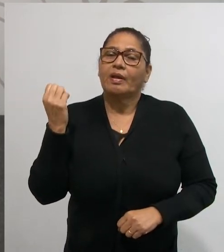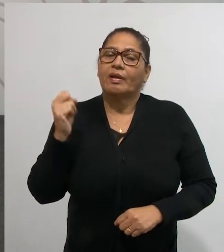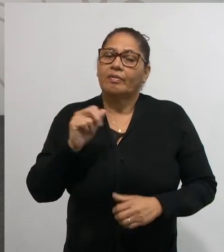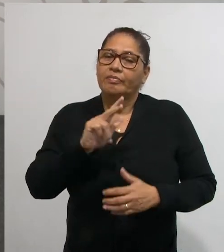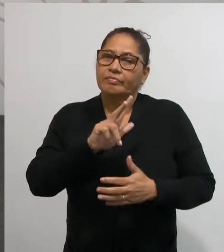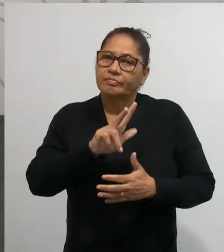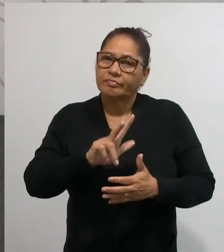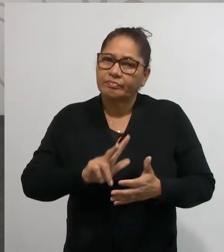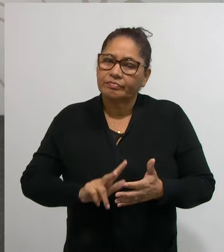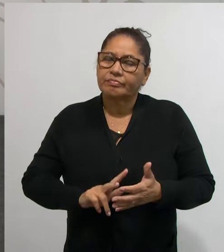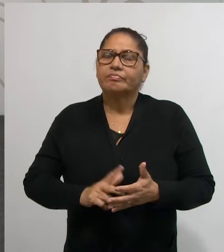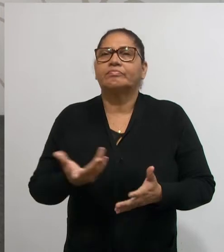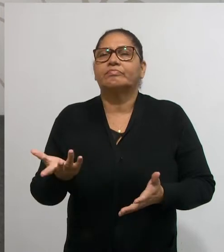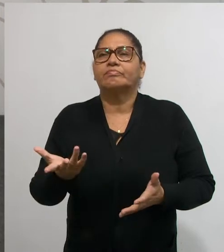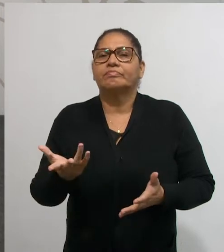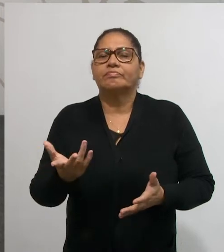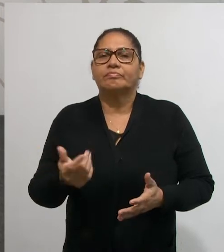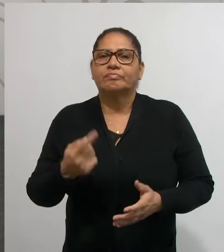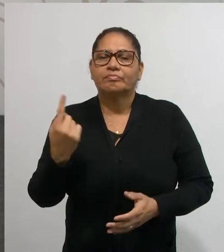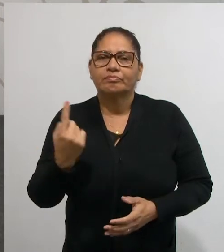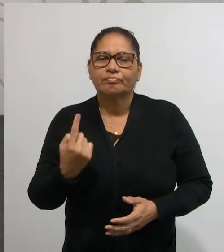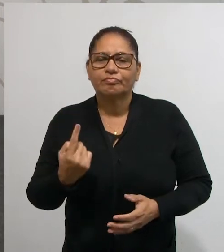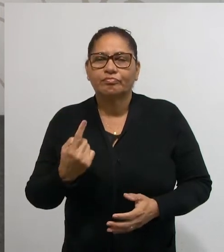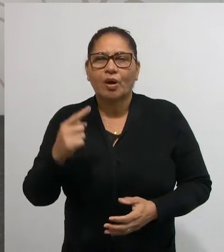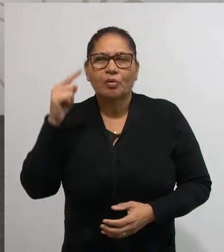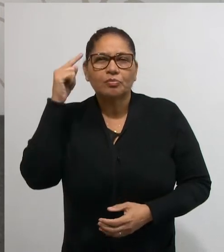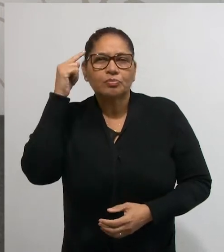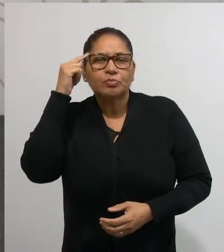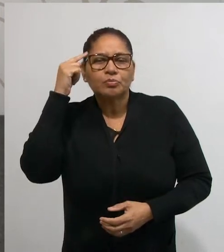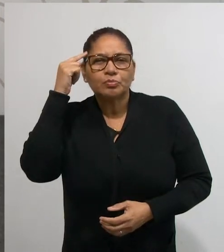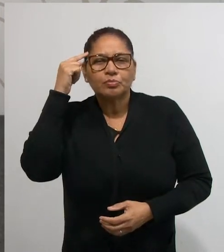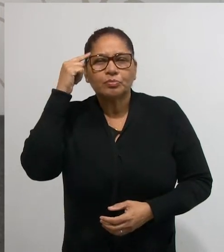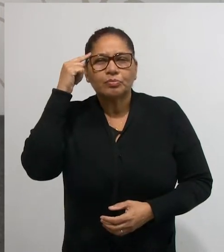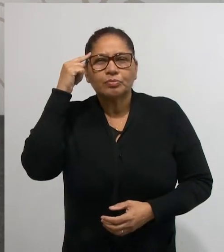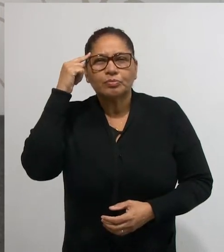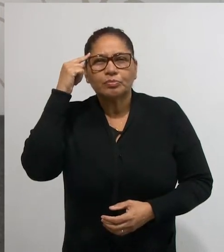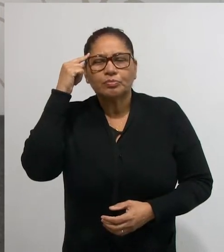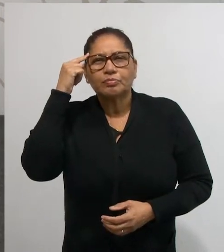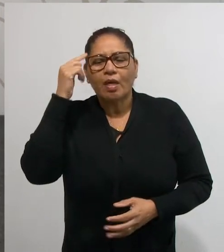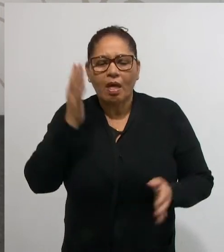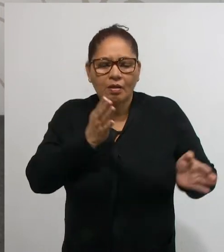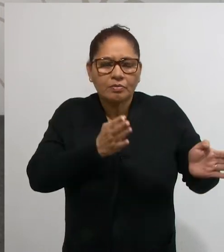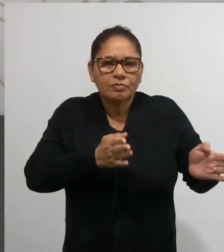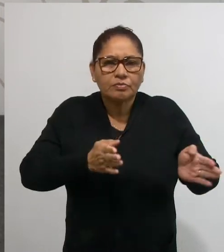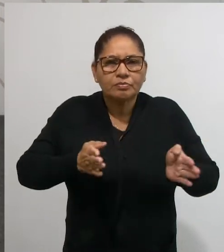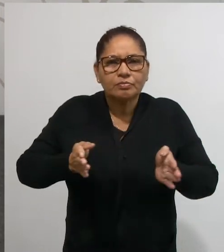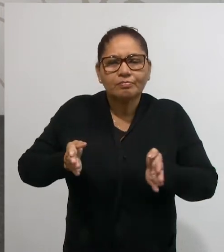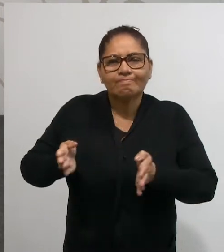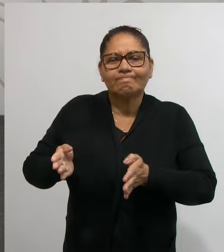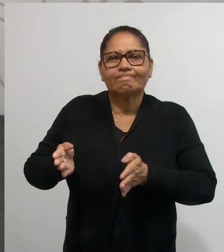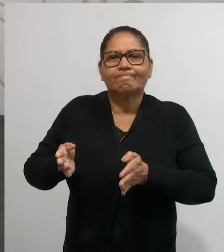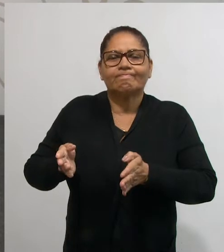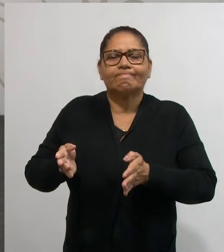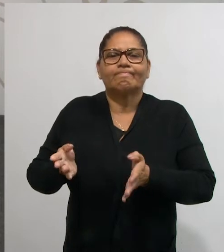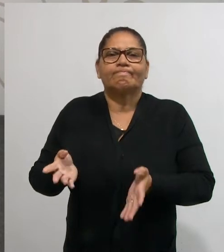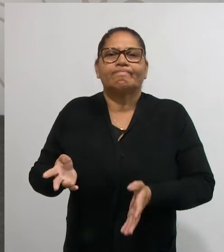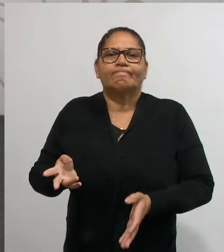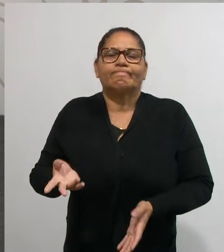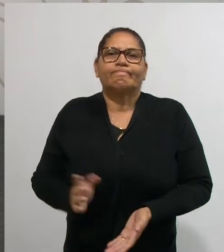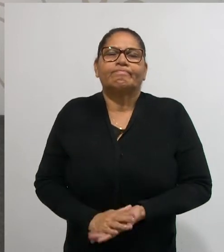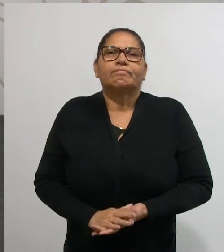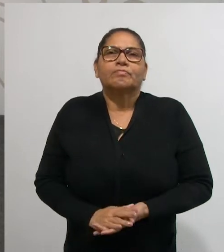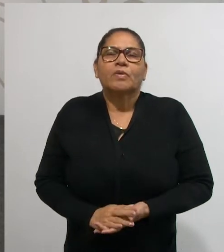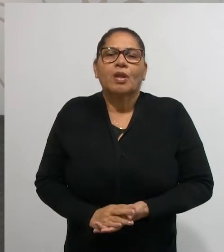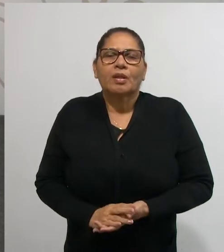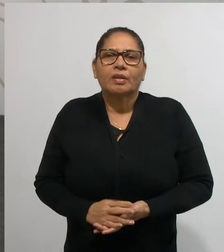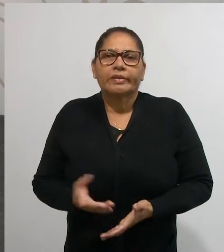a gente vai fazer muitas reflexões em torno desse período histórico, essa trajetória que